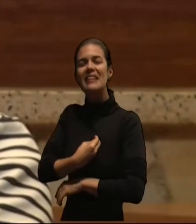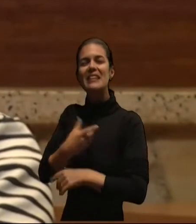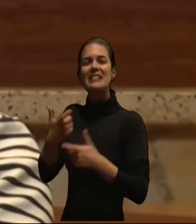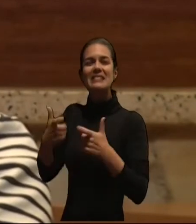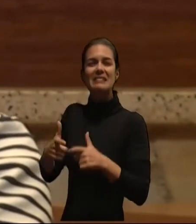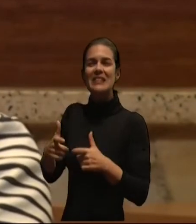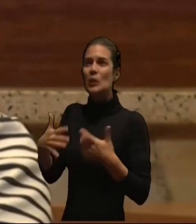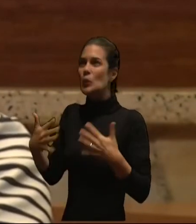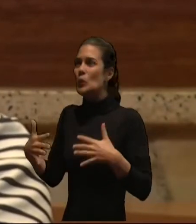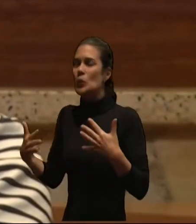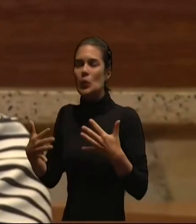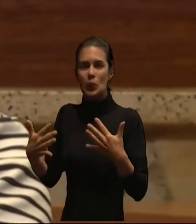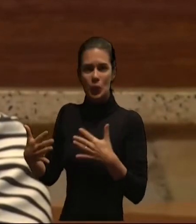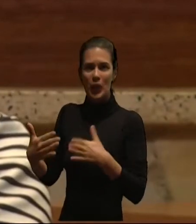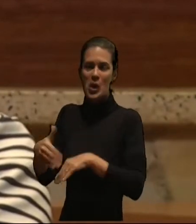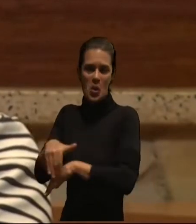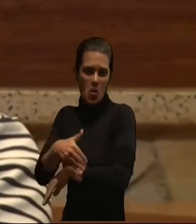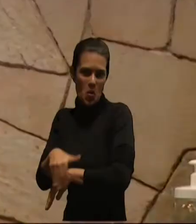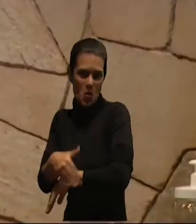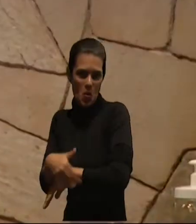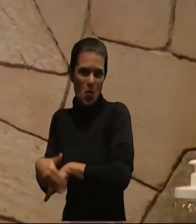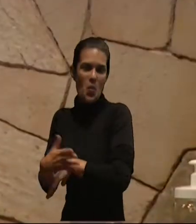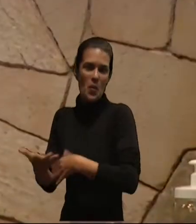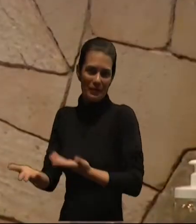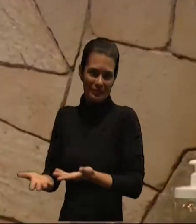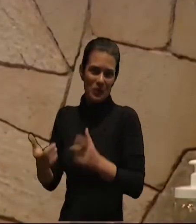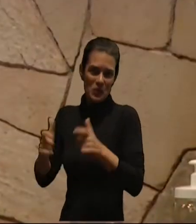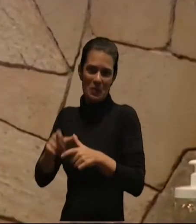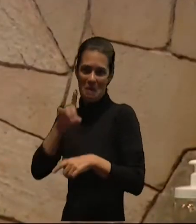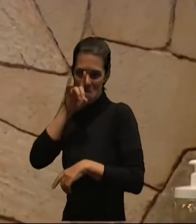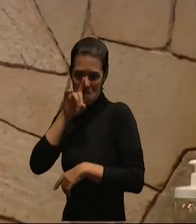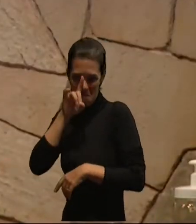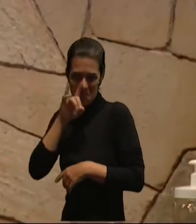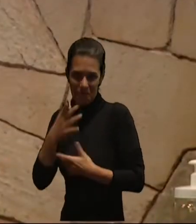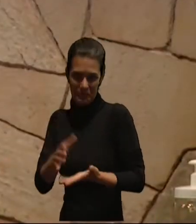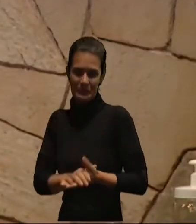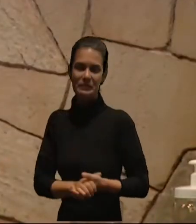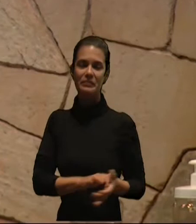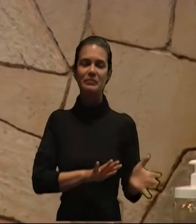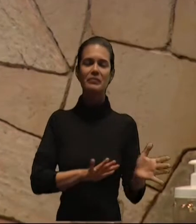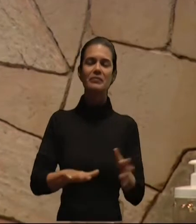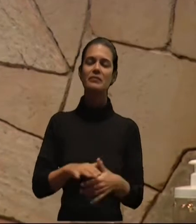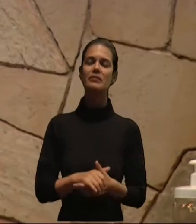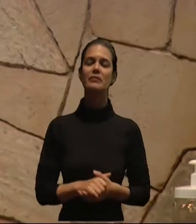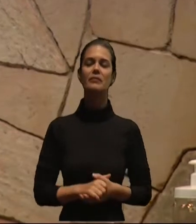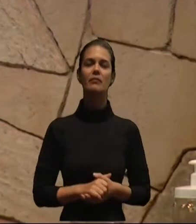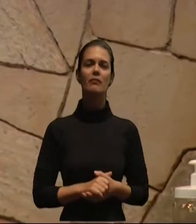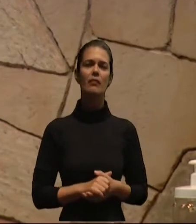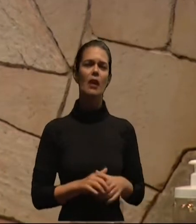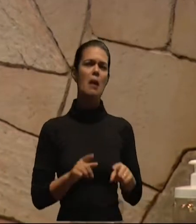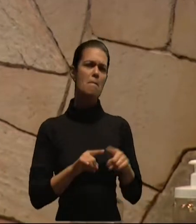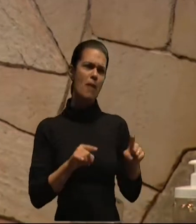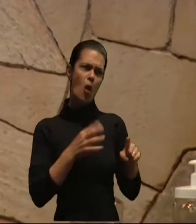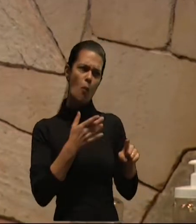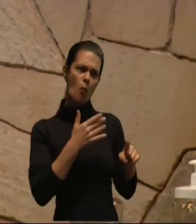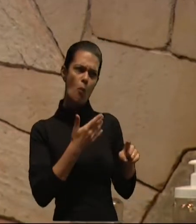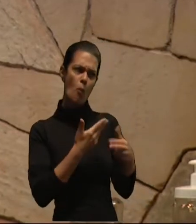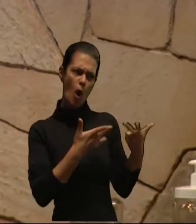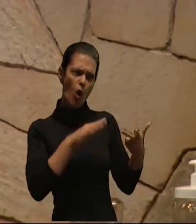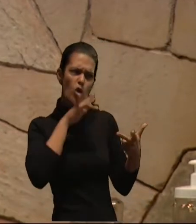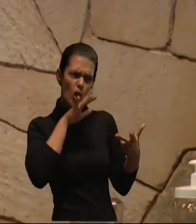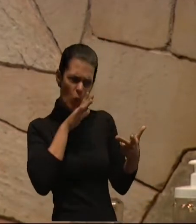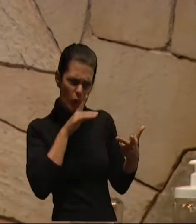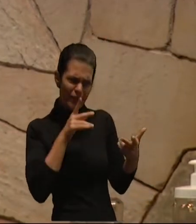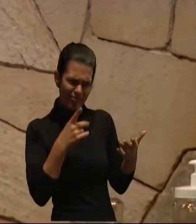todo ocupado. Que bom, graças a Deus. Mas, irmã Claudete, mas alguma coisa de ruim deve ter. Responde